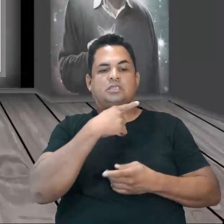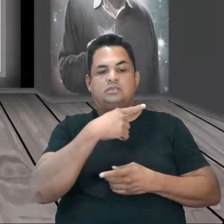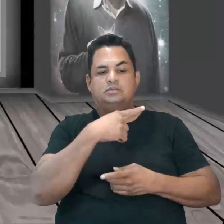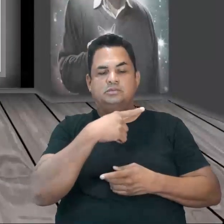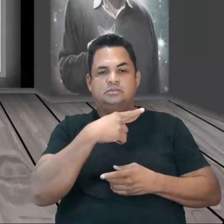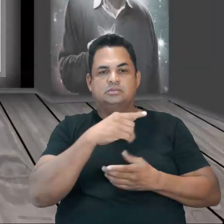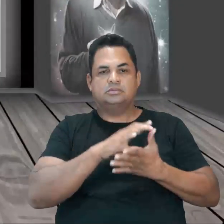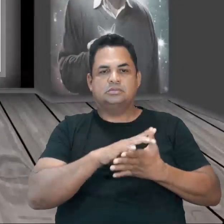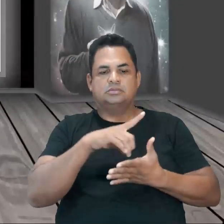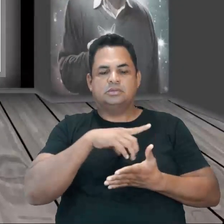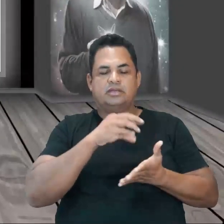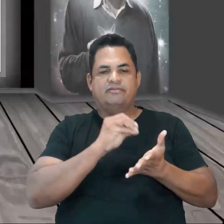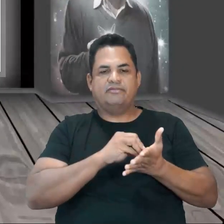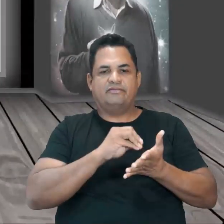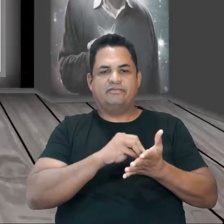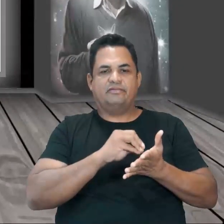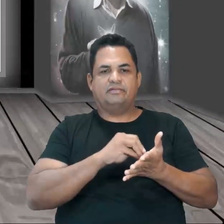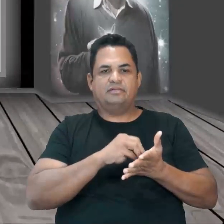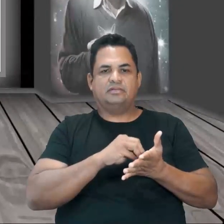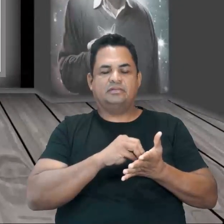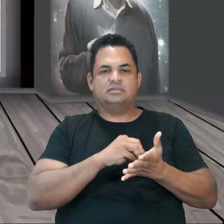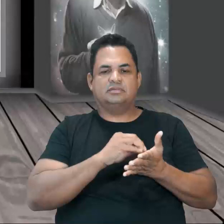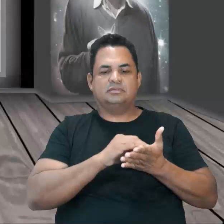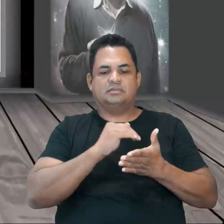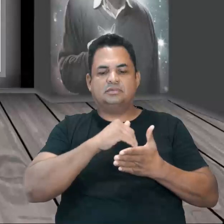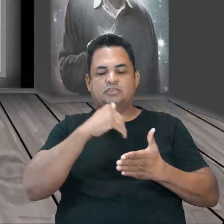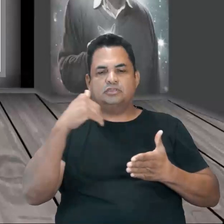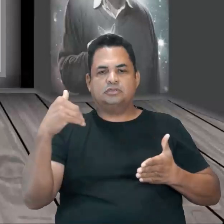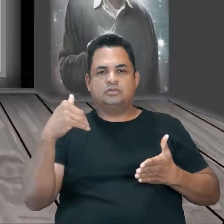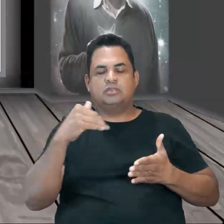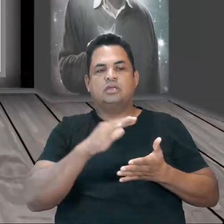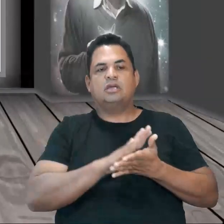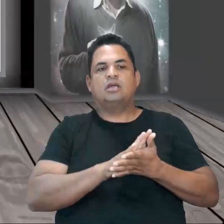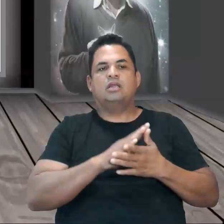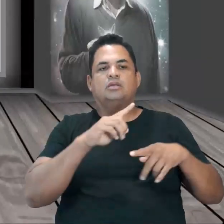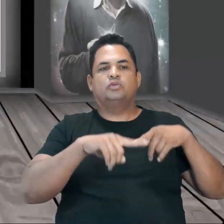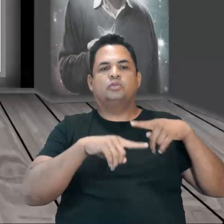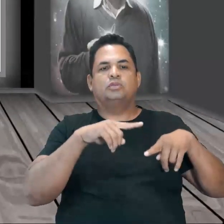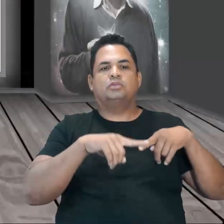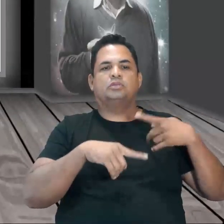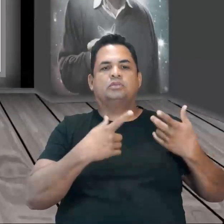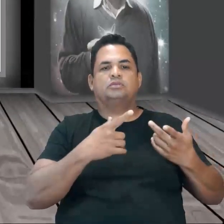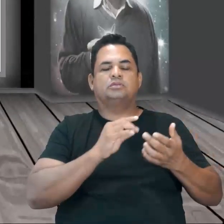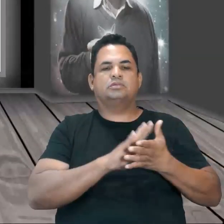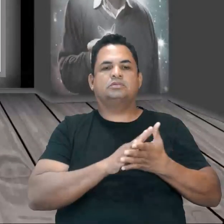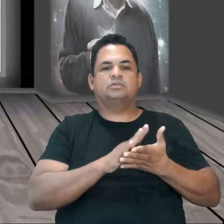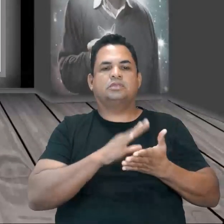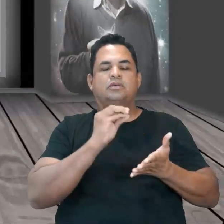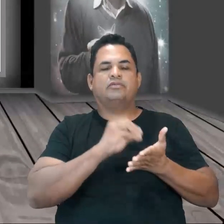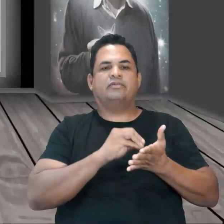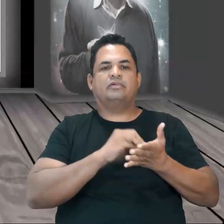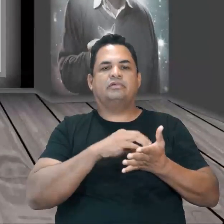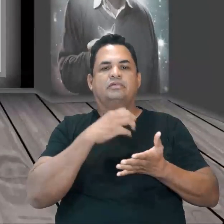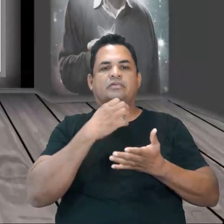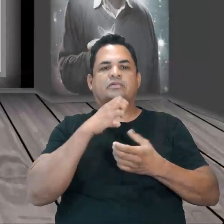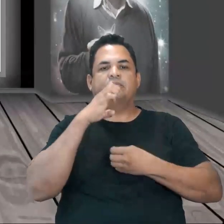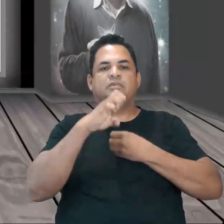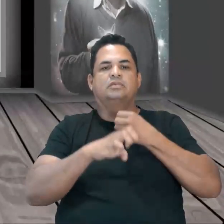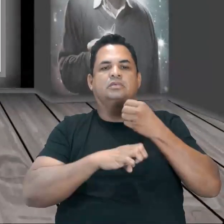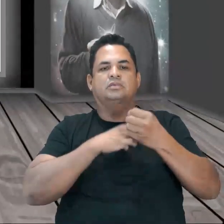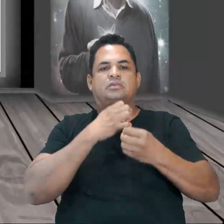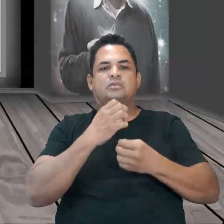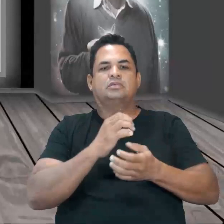tenho a falta, eu tirei elétrons do corpo, o que eu fiz com ele? Está com falta de elétrons, então ele fica